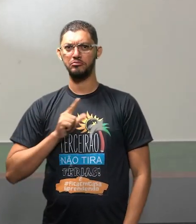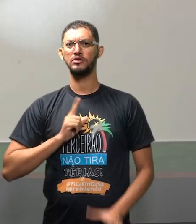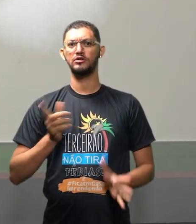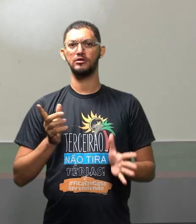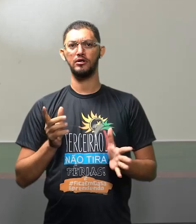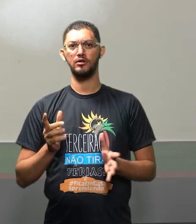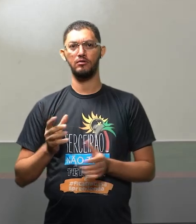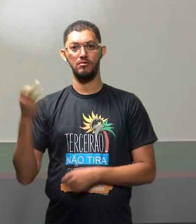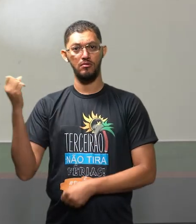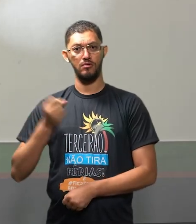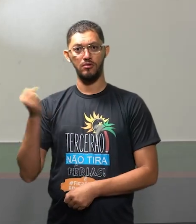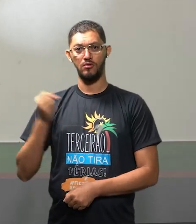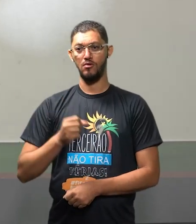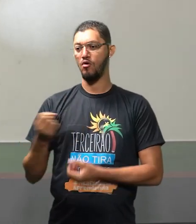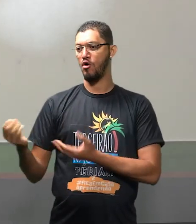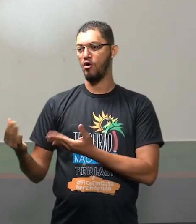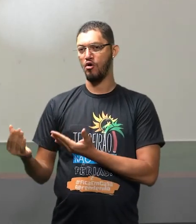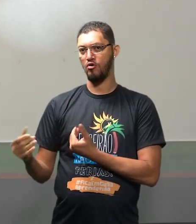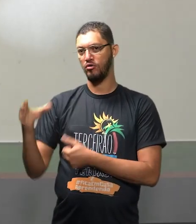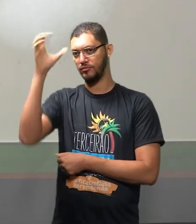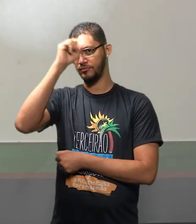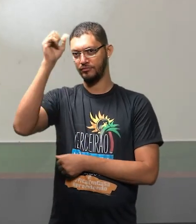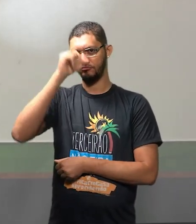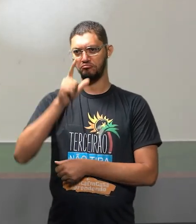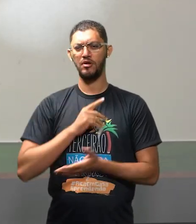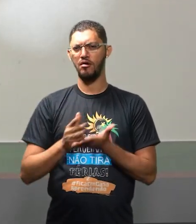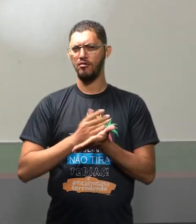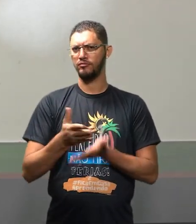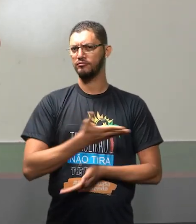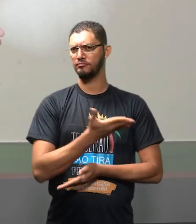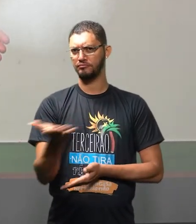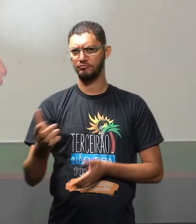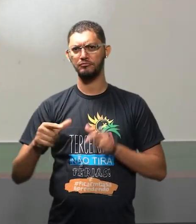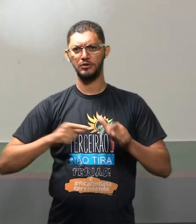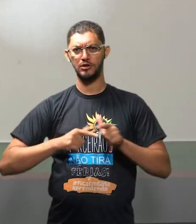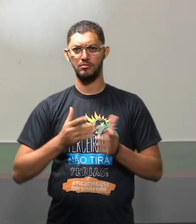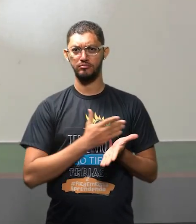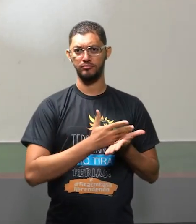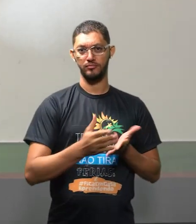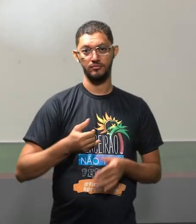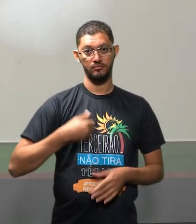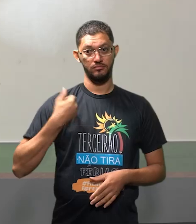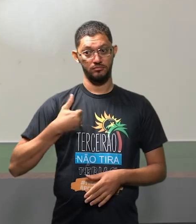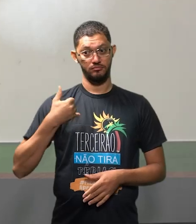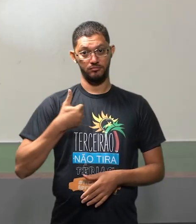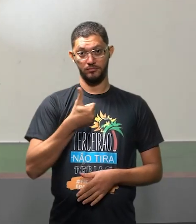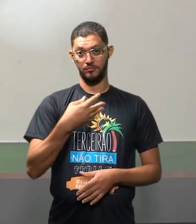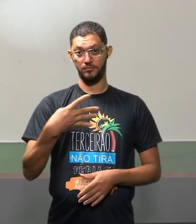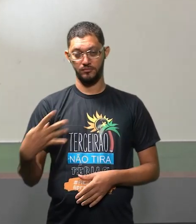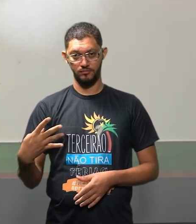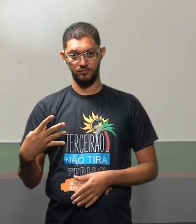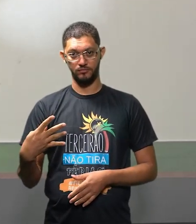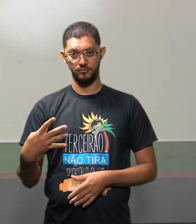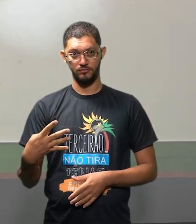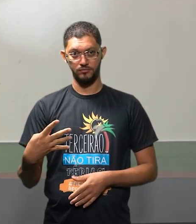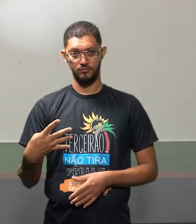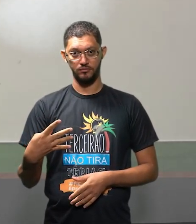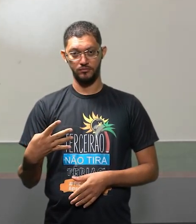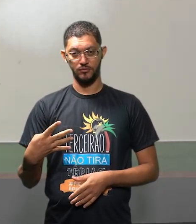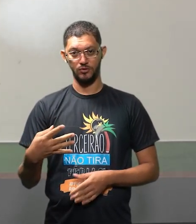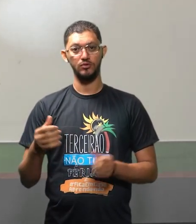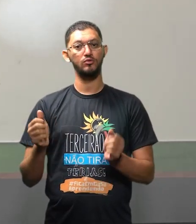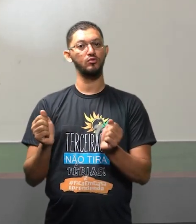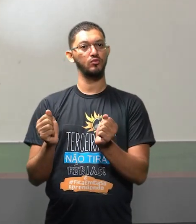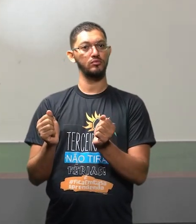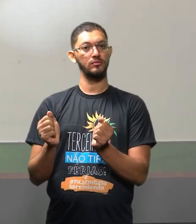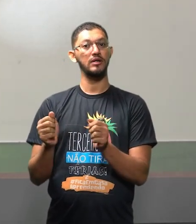De repente, até alguns de vocês fazem parte desse programa. A partir dos 14 anos, nessa condição, concomitante,